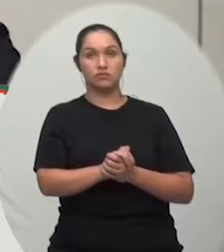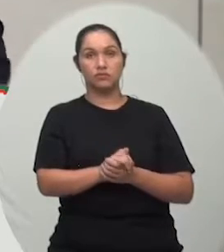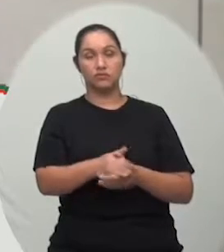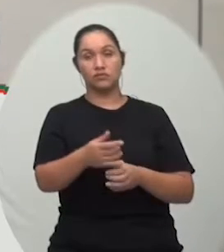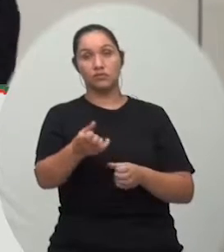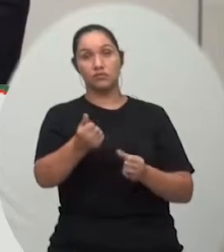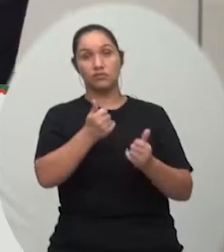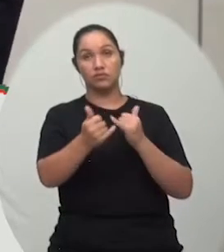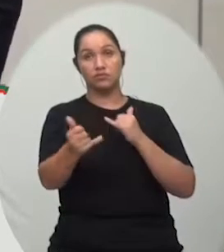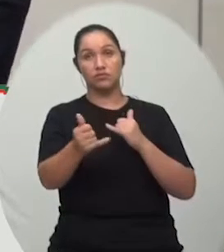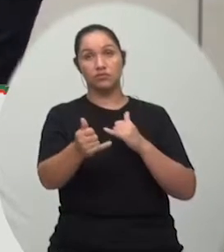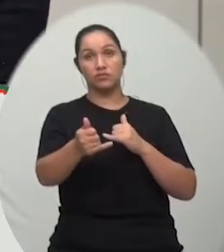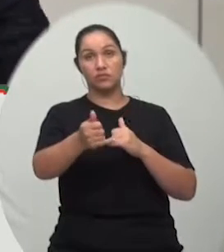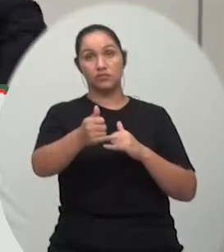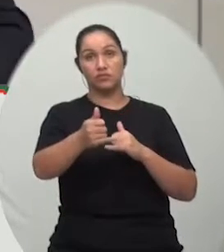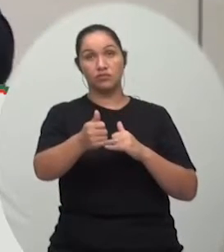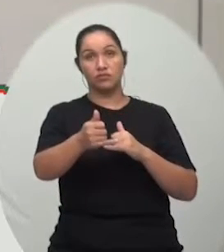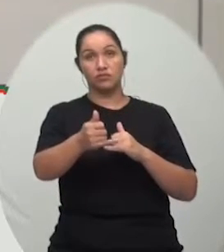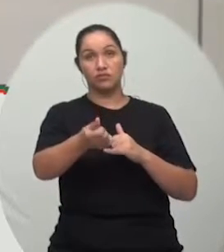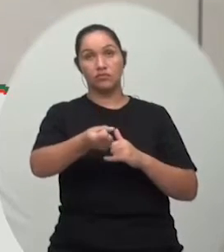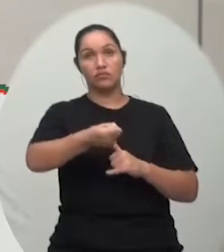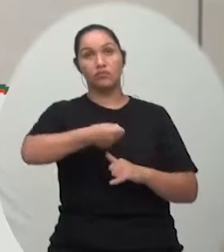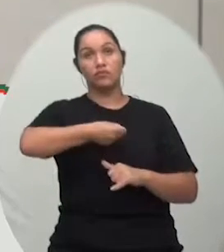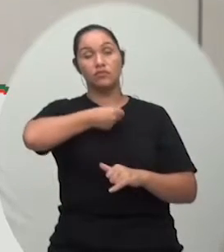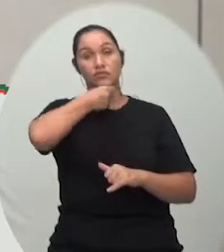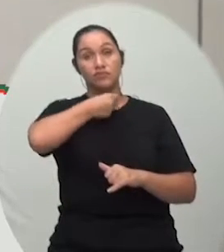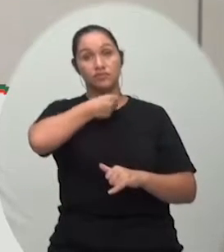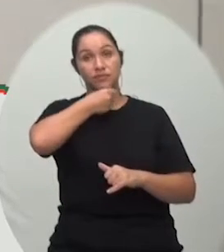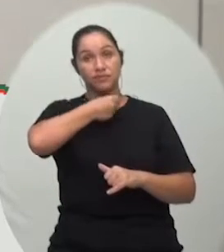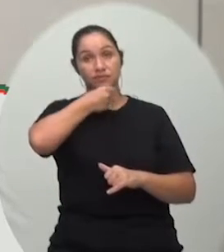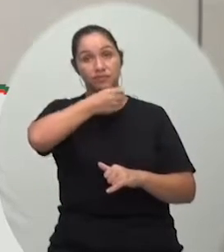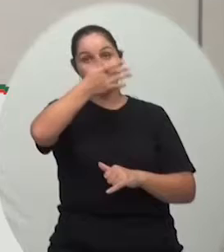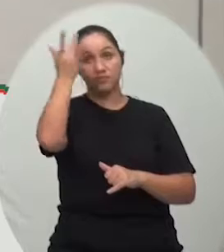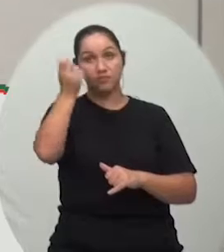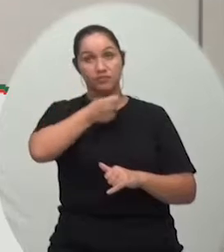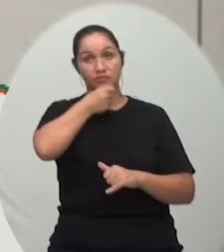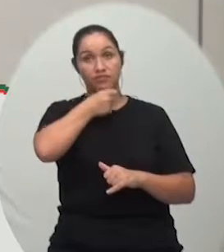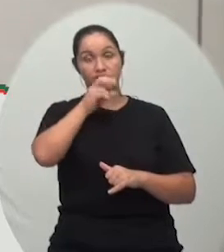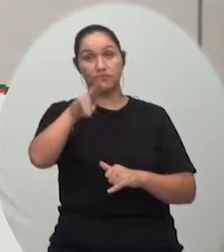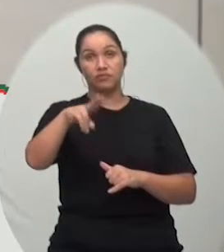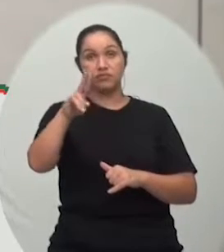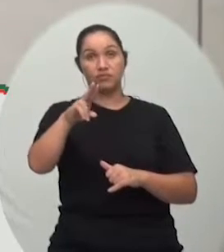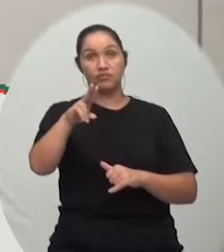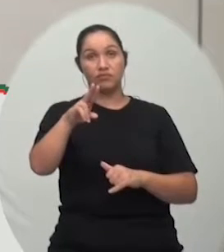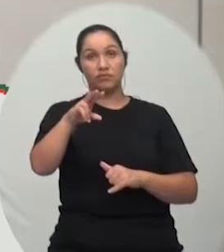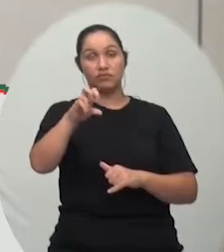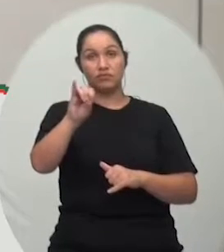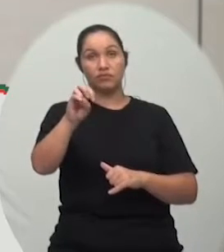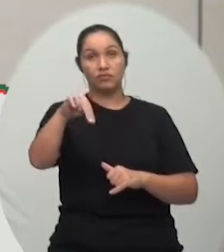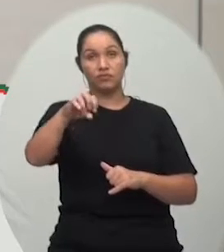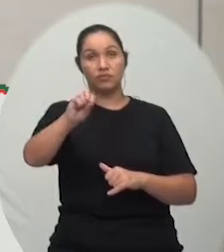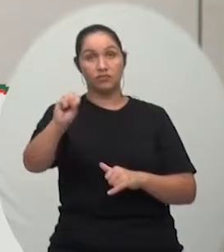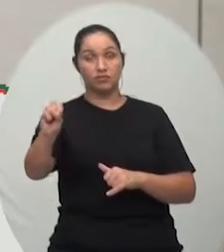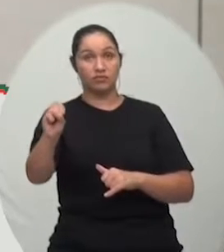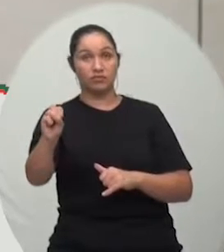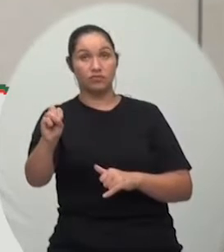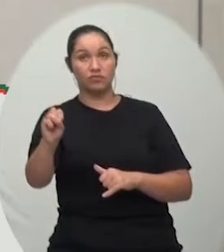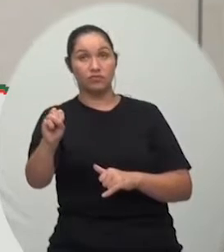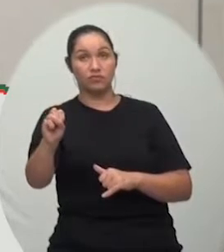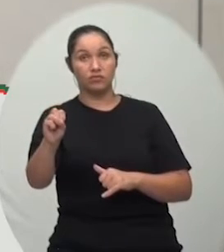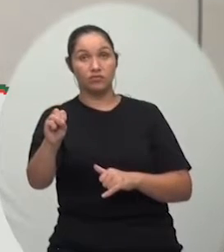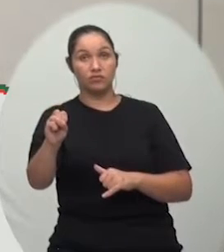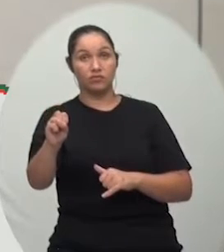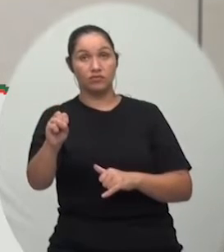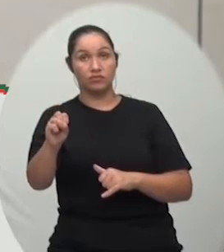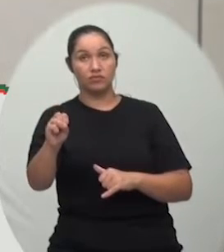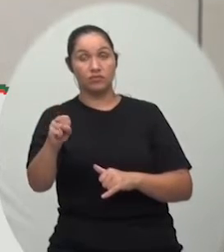idosos, por exemplo, que nunca contribuíram com o INSS, são contemplados com o BPC, que, no